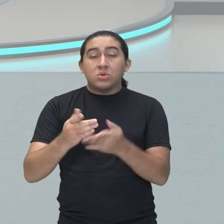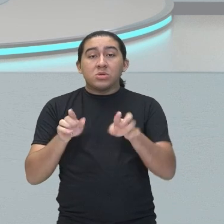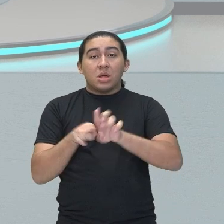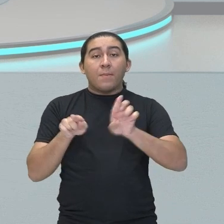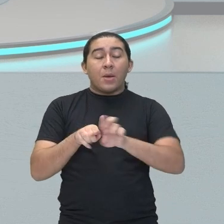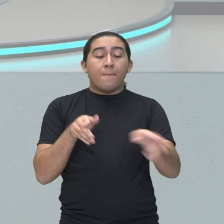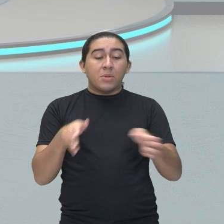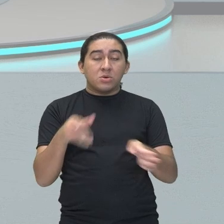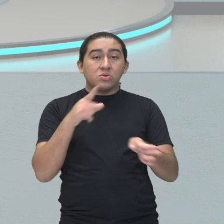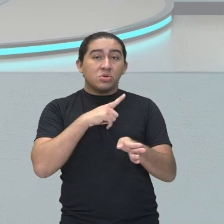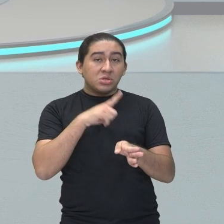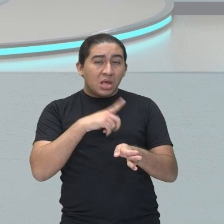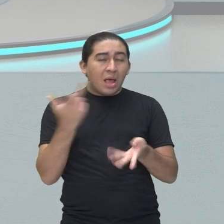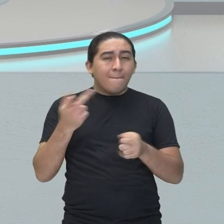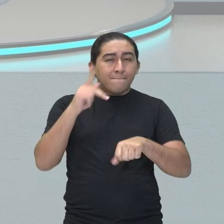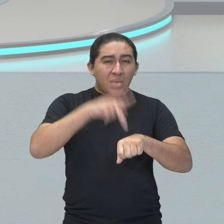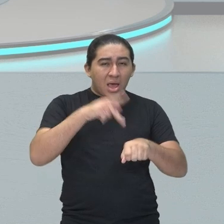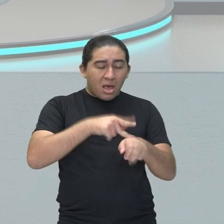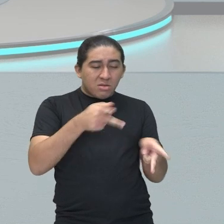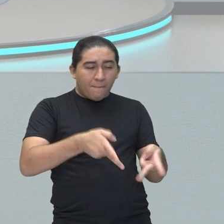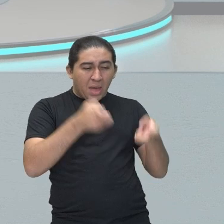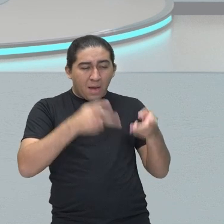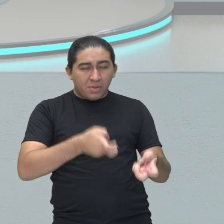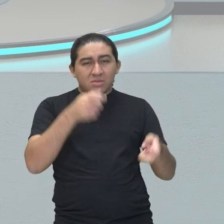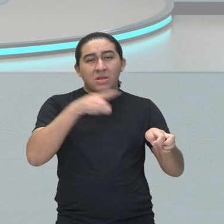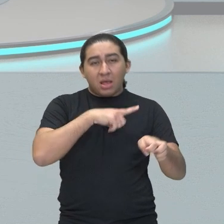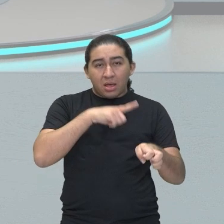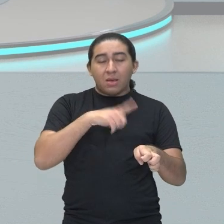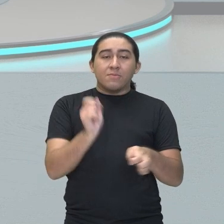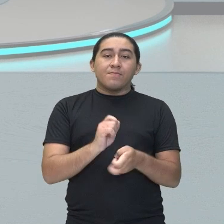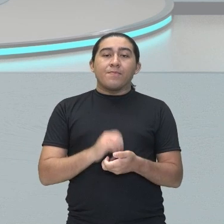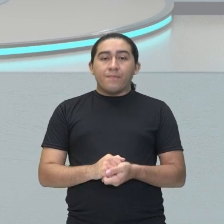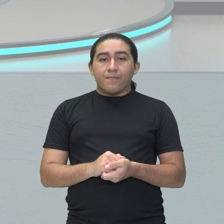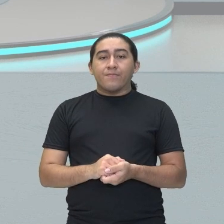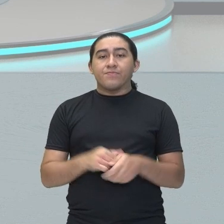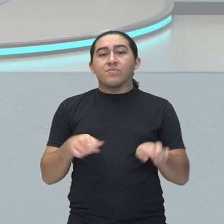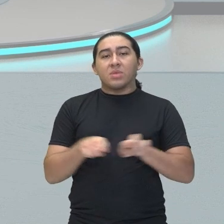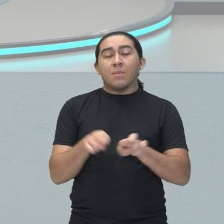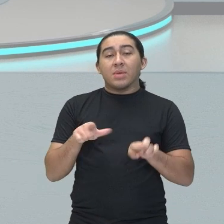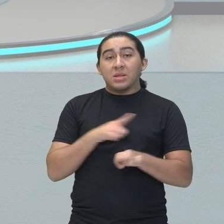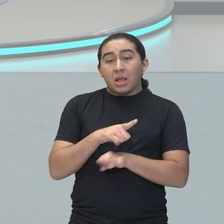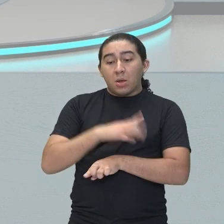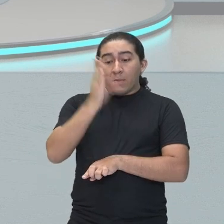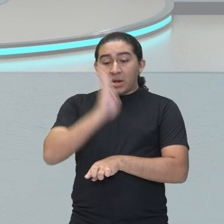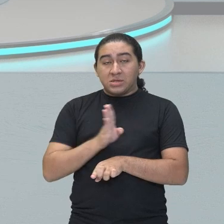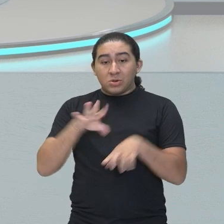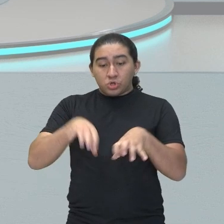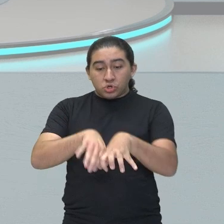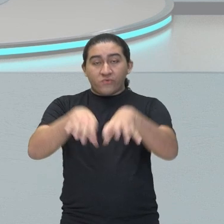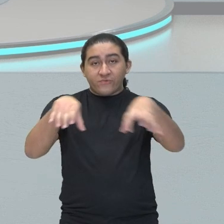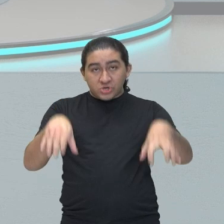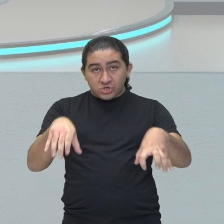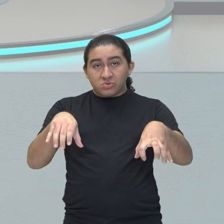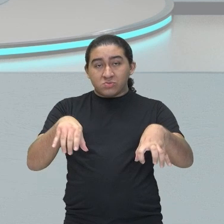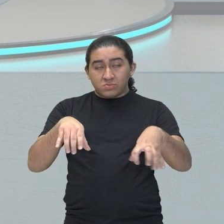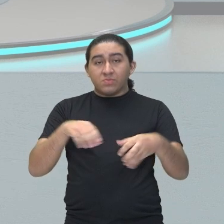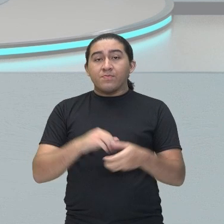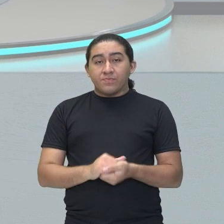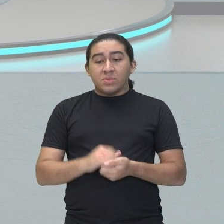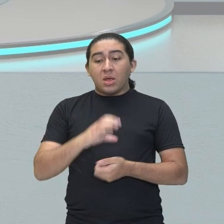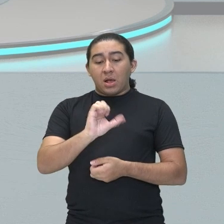Brasil colonial. Esse período em que o Brasil foi dividido em capitanias, que nós já estudamos também.